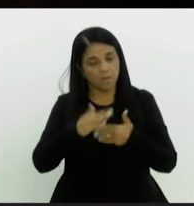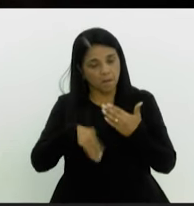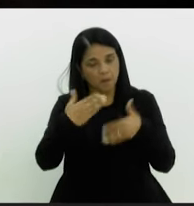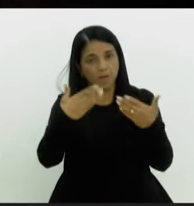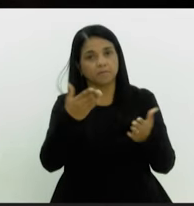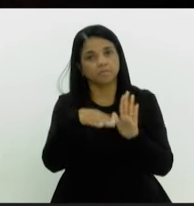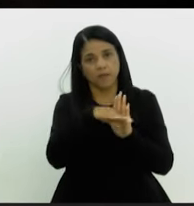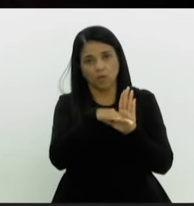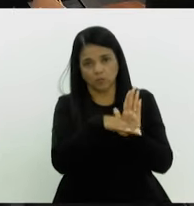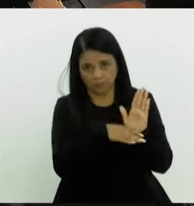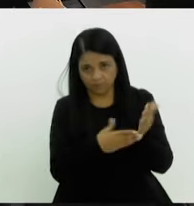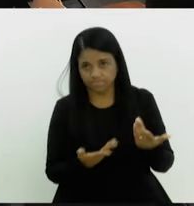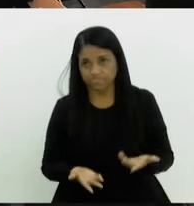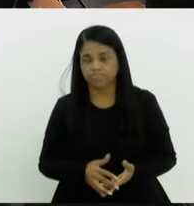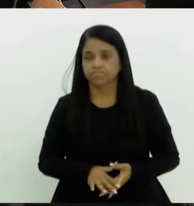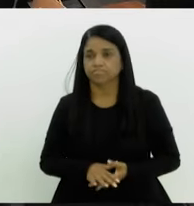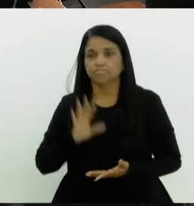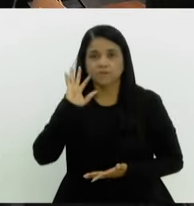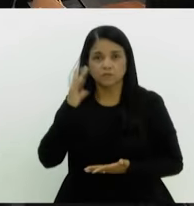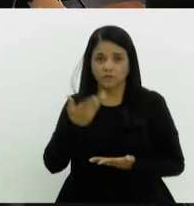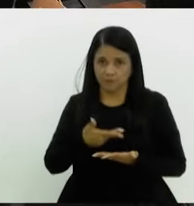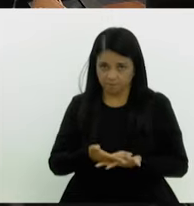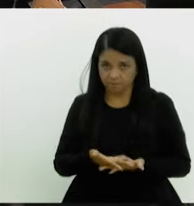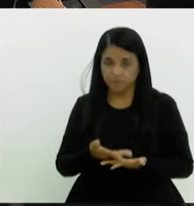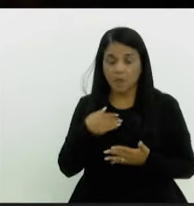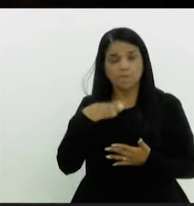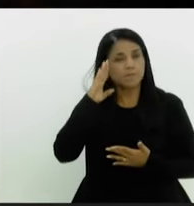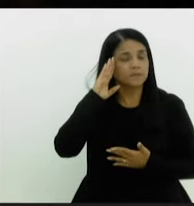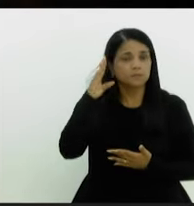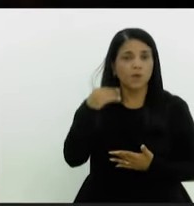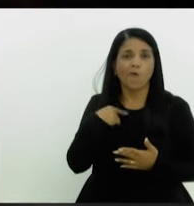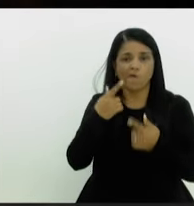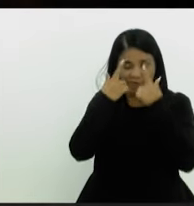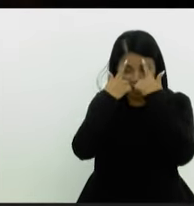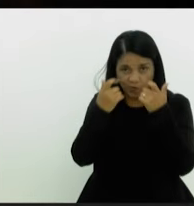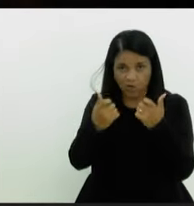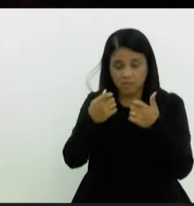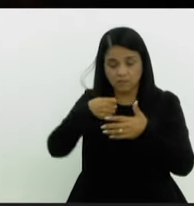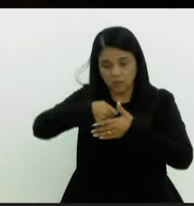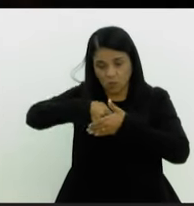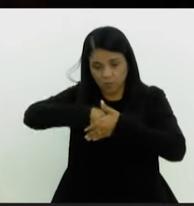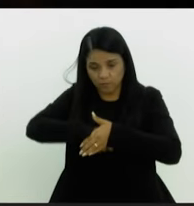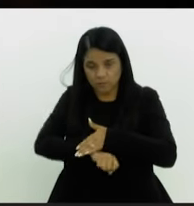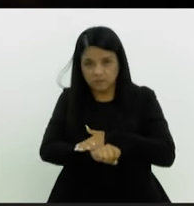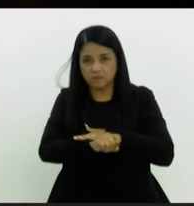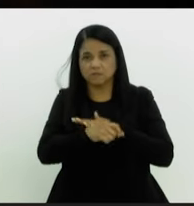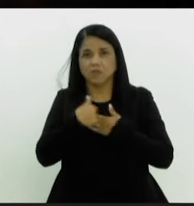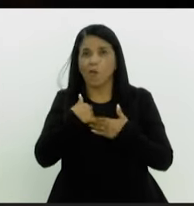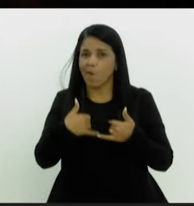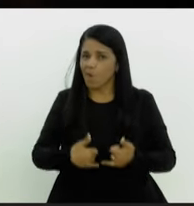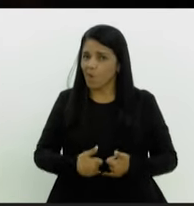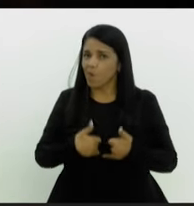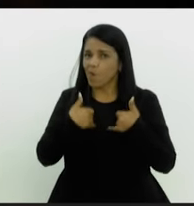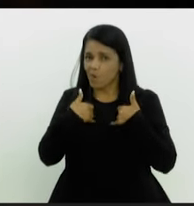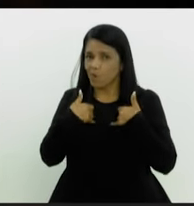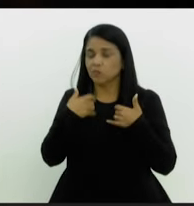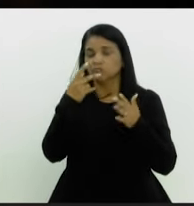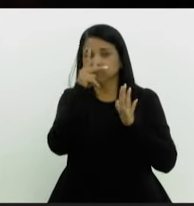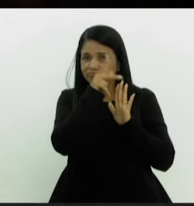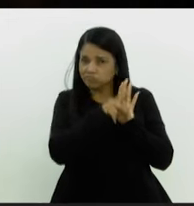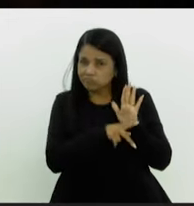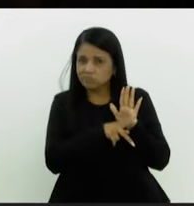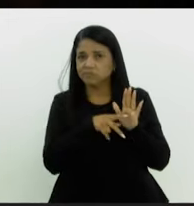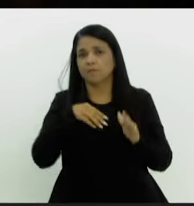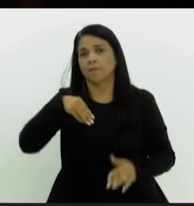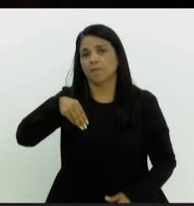nessa pauta isso é fundamental violência obstétrica eu fico muito orgulhosa do nosso projeto